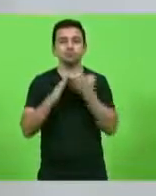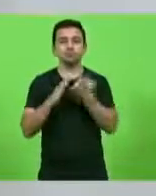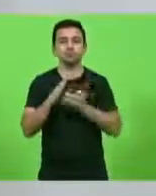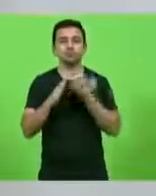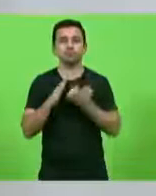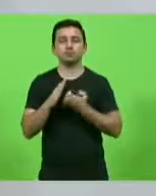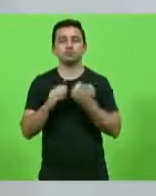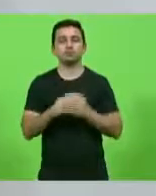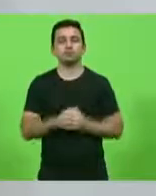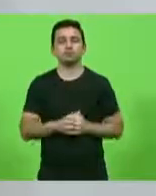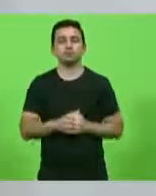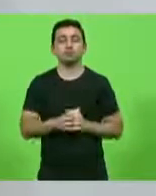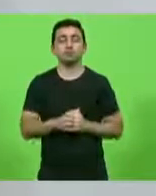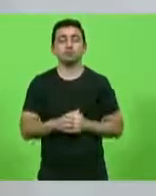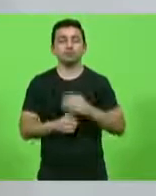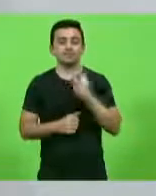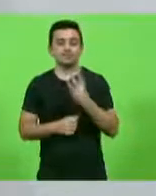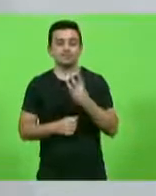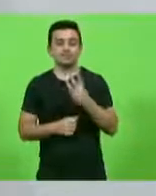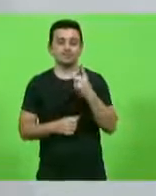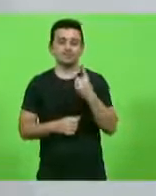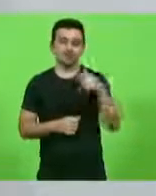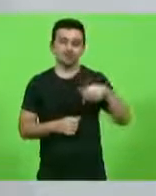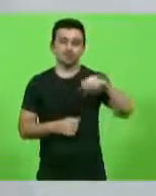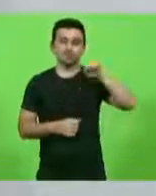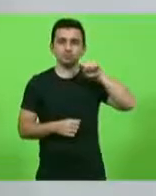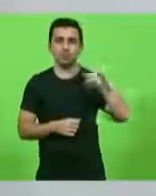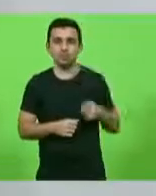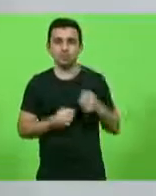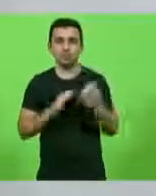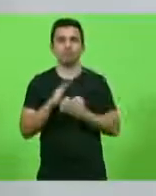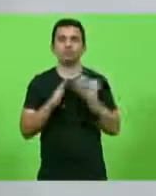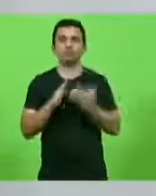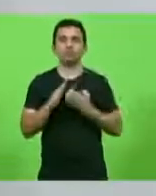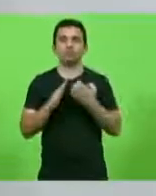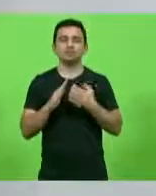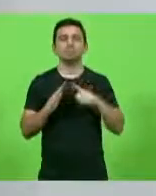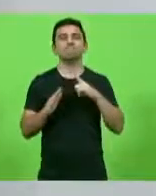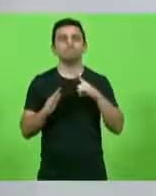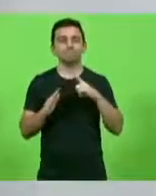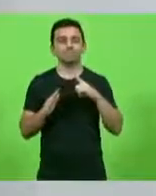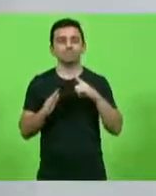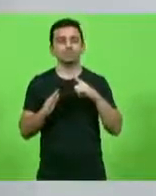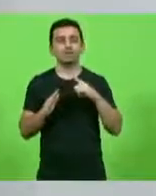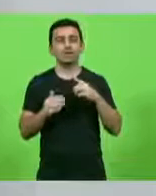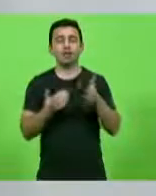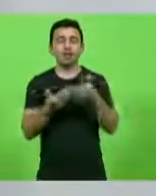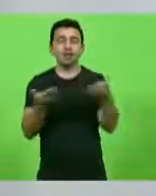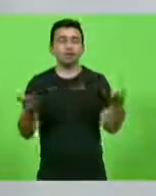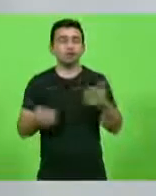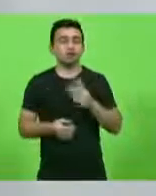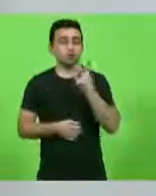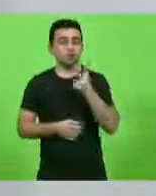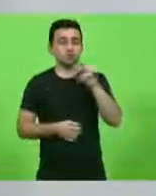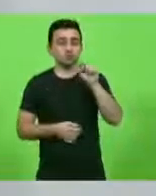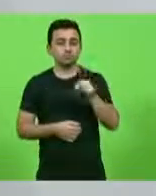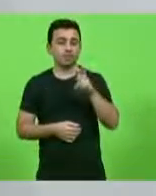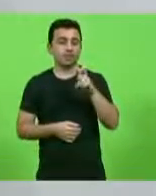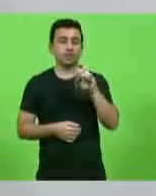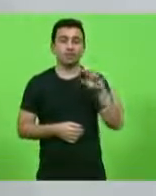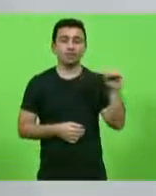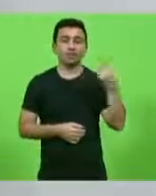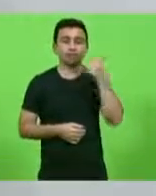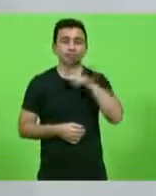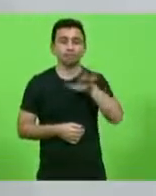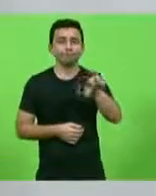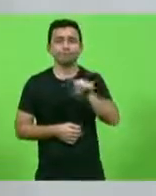empresas. Imaginamos nós, 317 mil empresas, no qual apenas 2.500 empresas